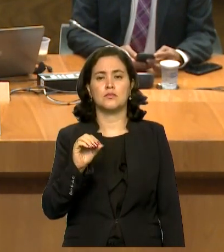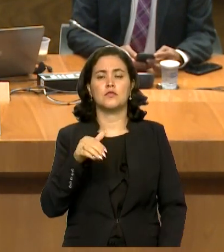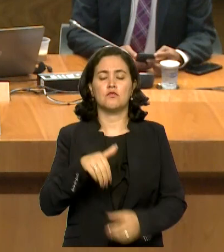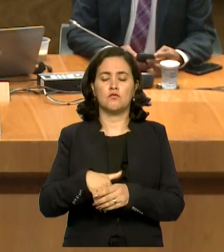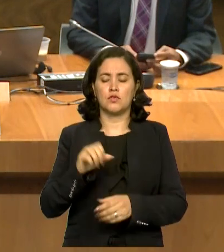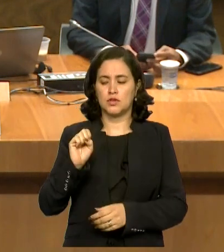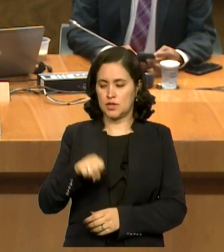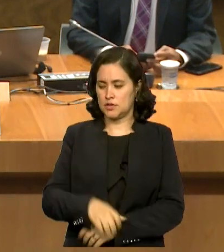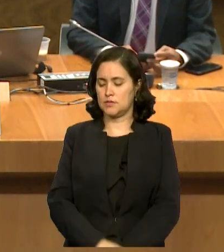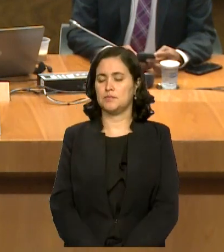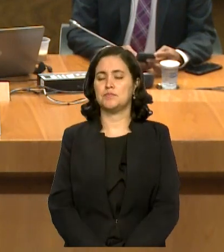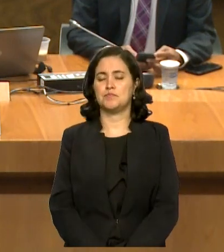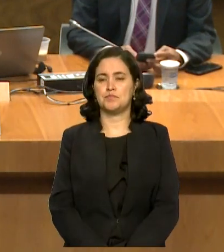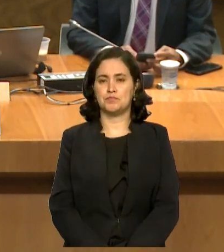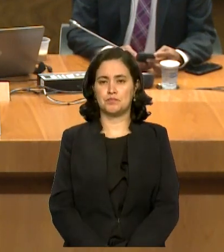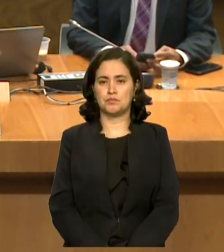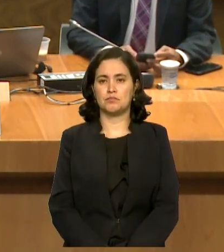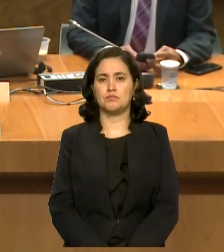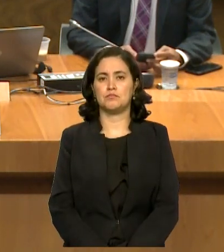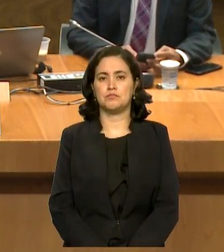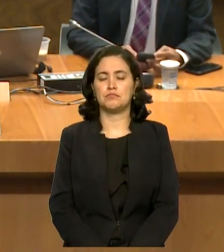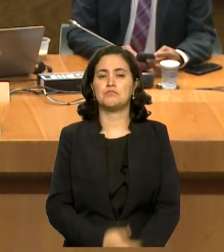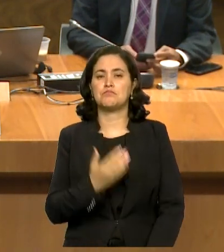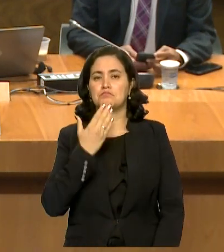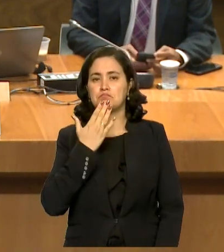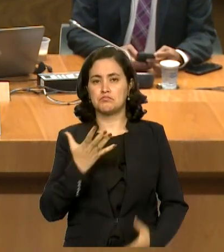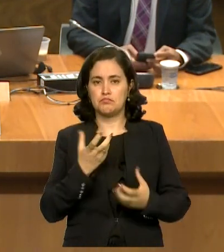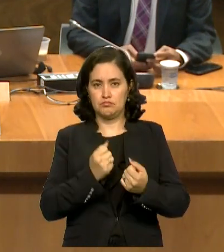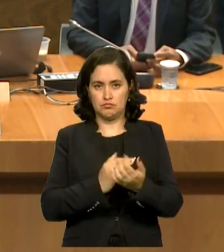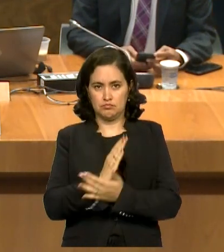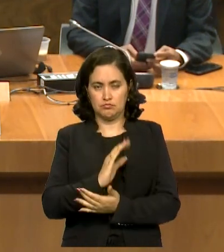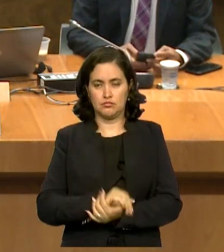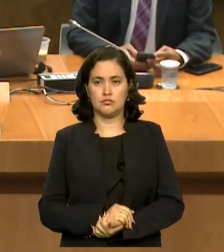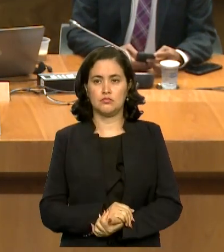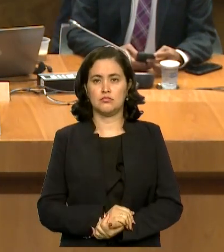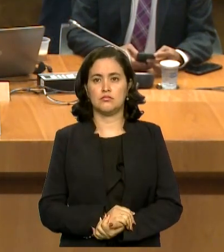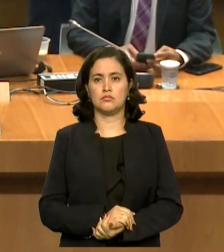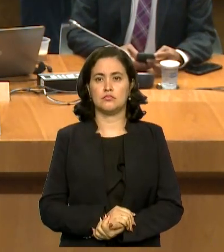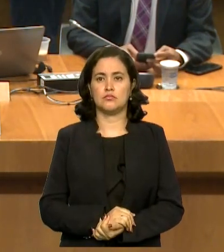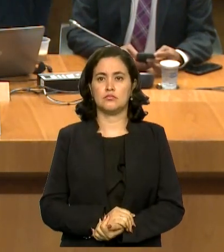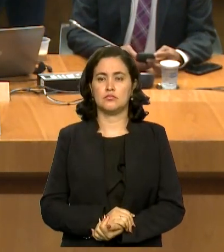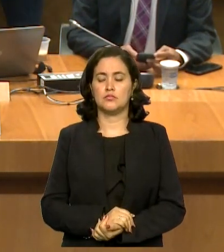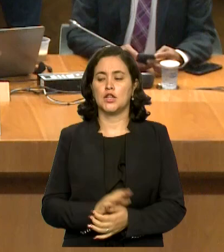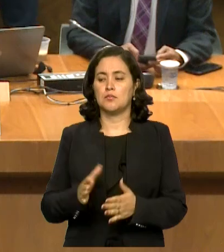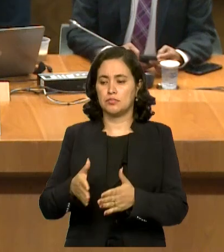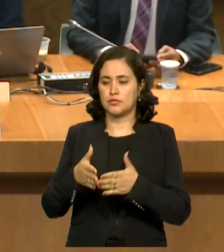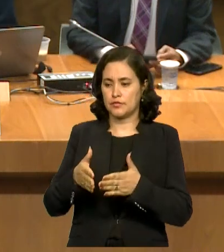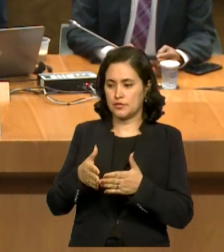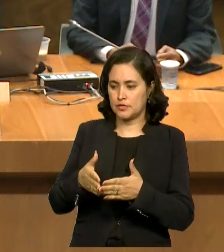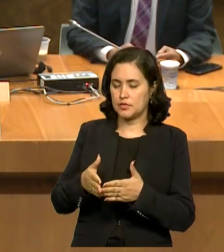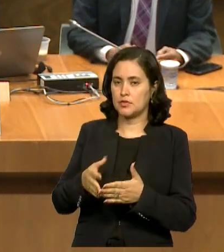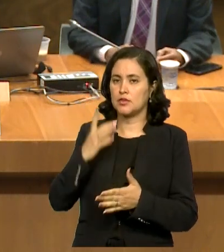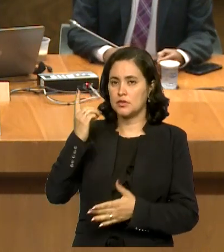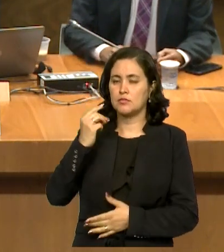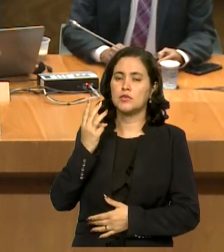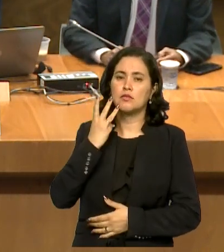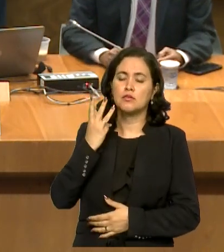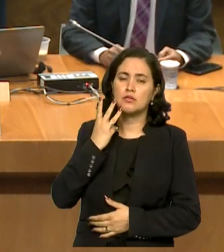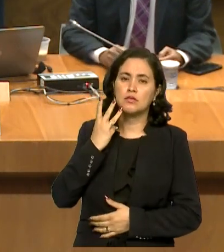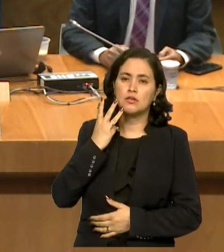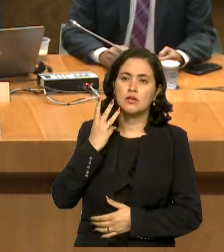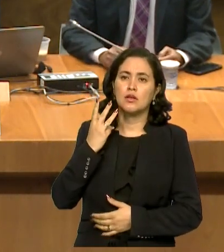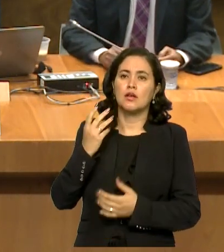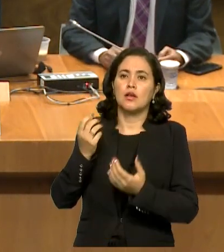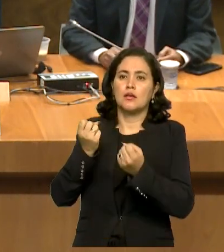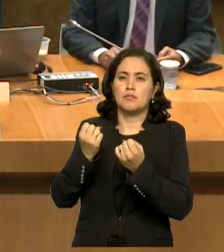presidente. Requerimento deferido. Requerimento número... de ordem. Deputado Velho do Curso. É só fazer um justificativo que alguns deputados